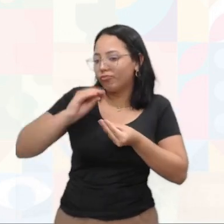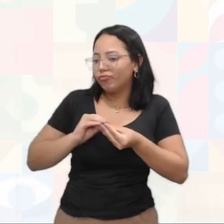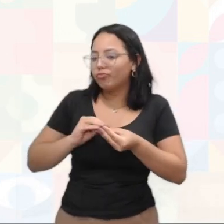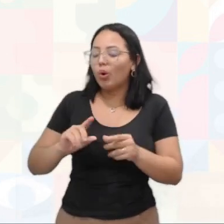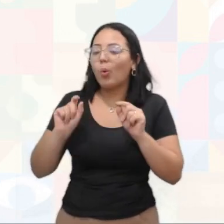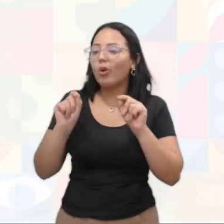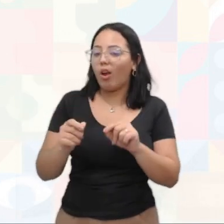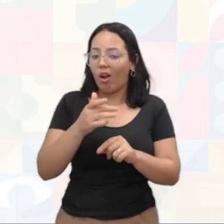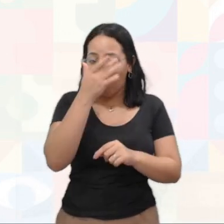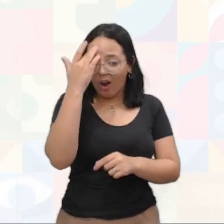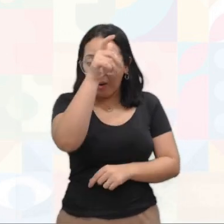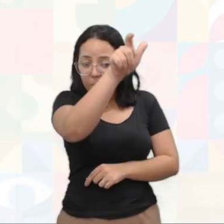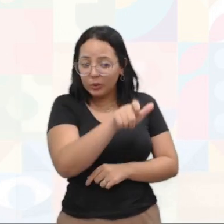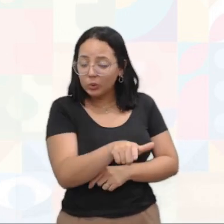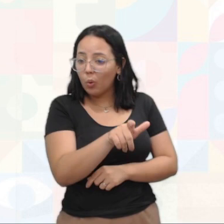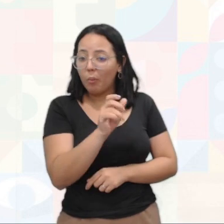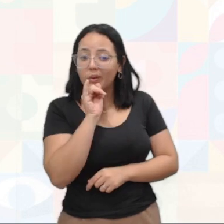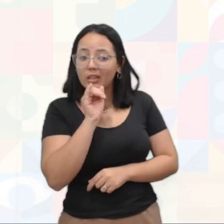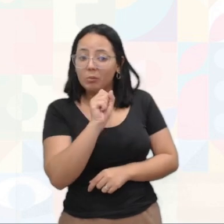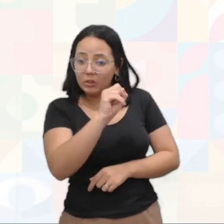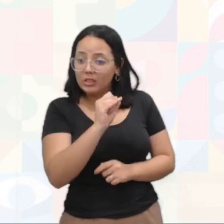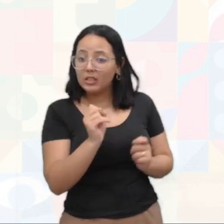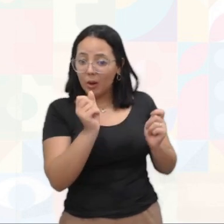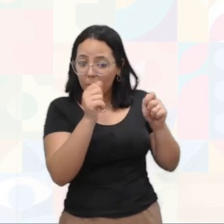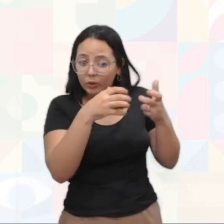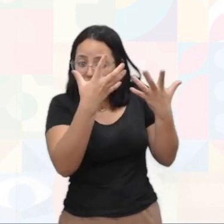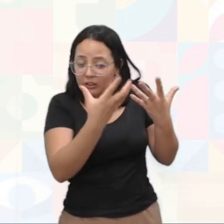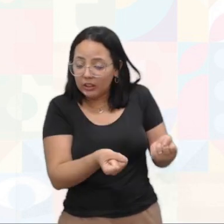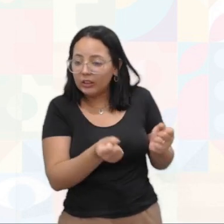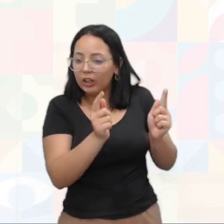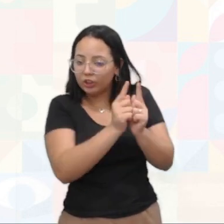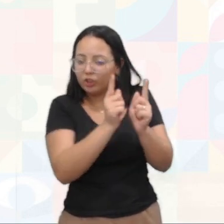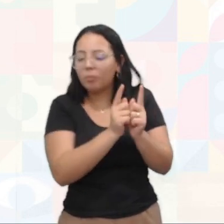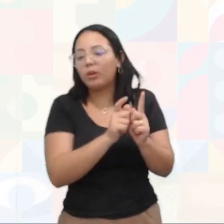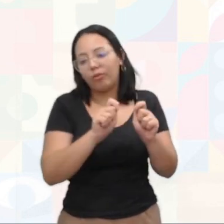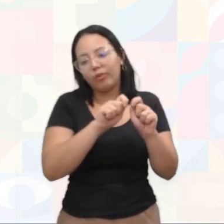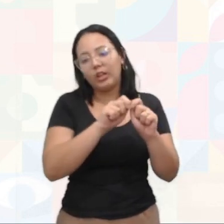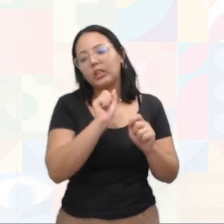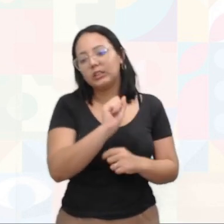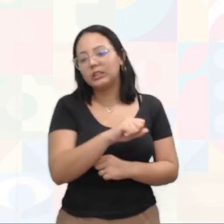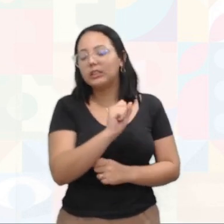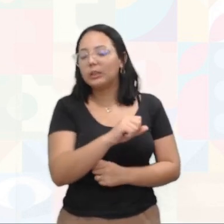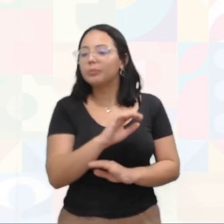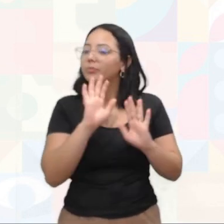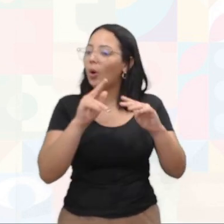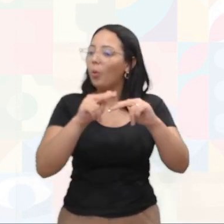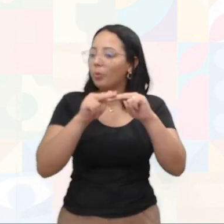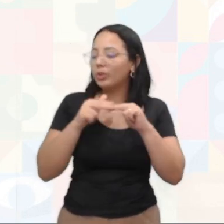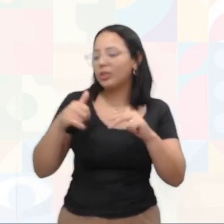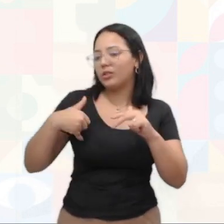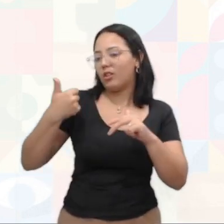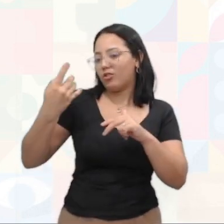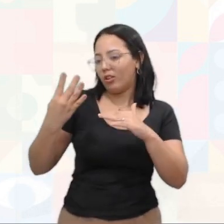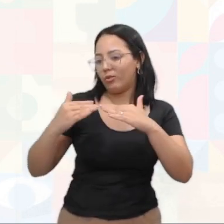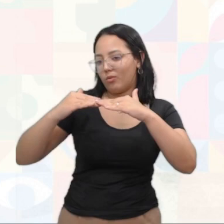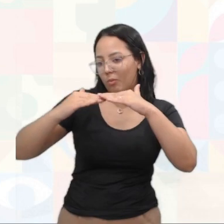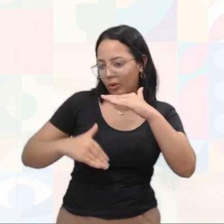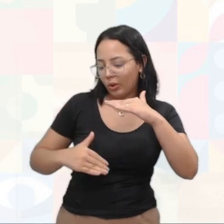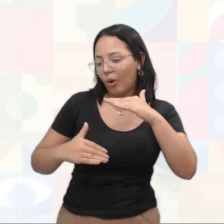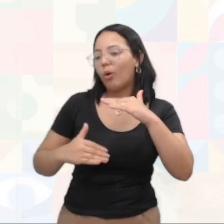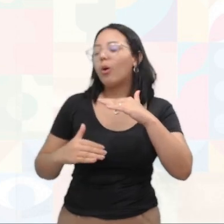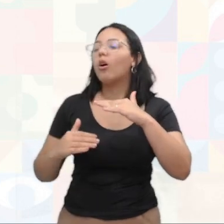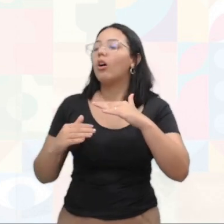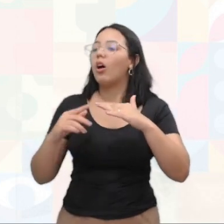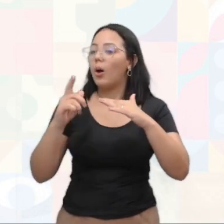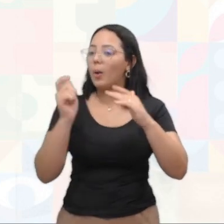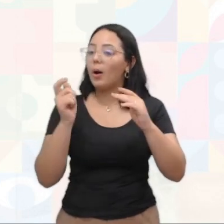a vítima, se ela estivesse em condições de consentir o atendimento, ela o faria. Então, menores que 14 anos, a